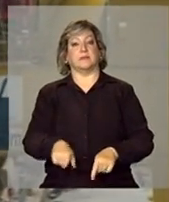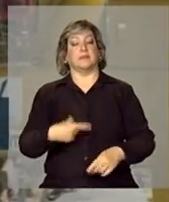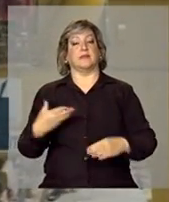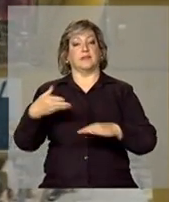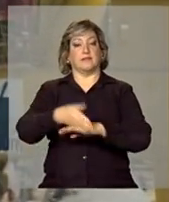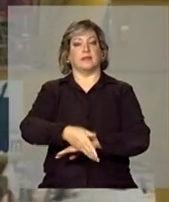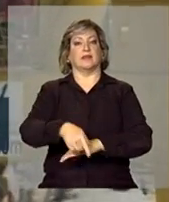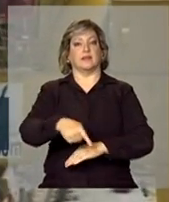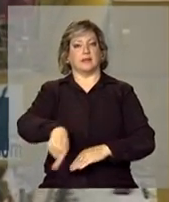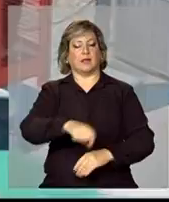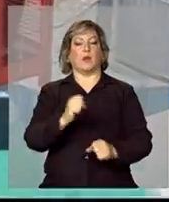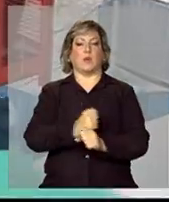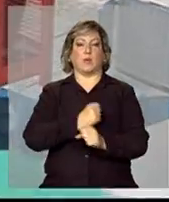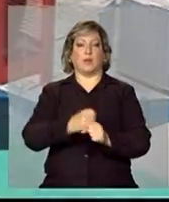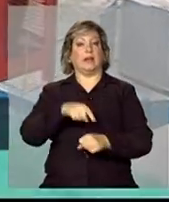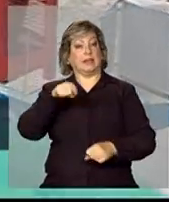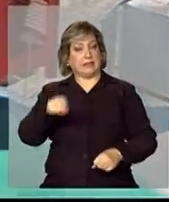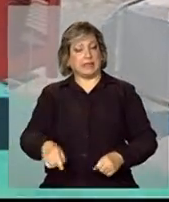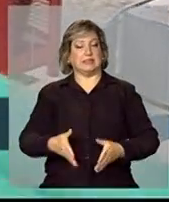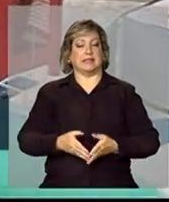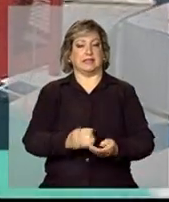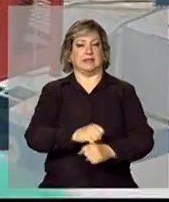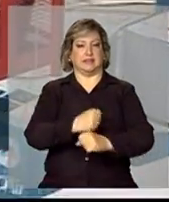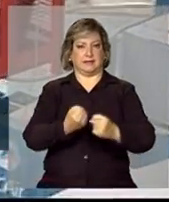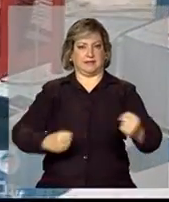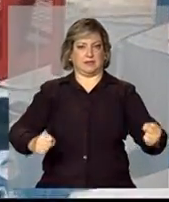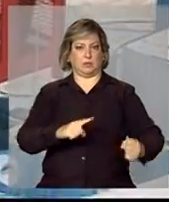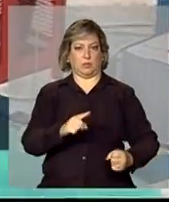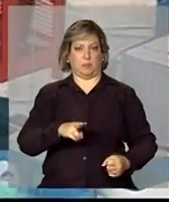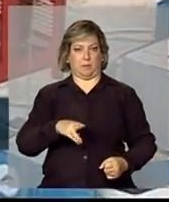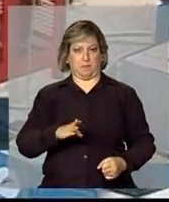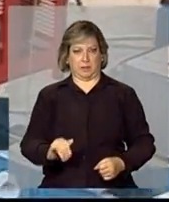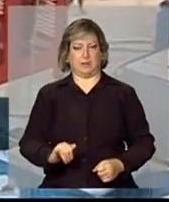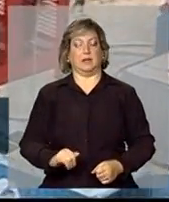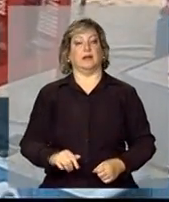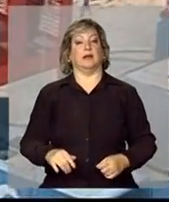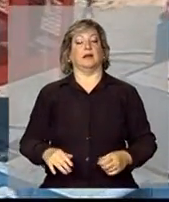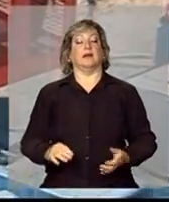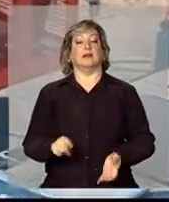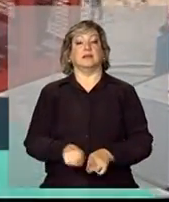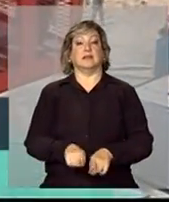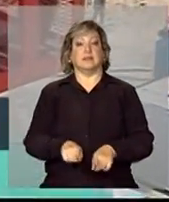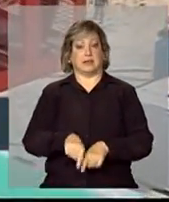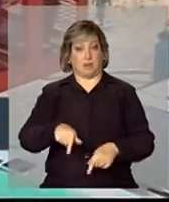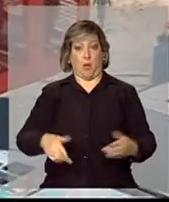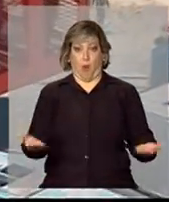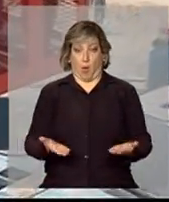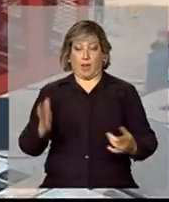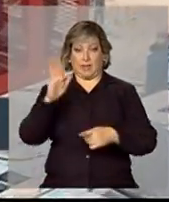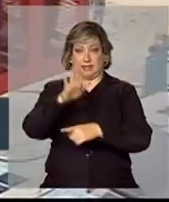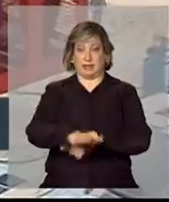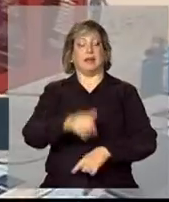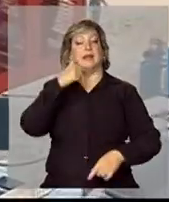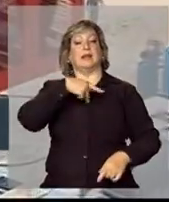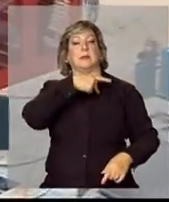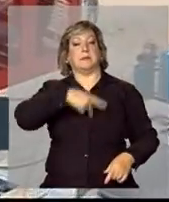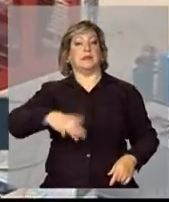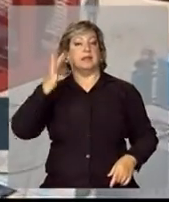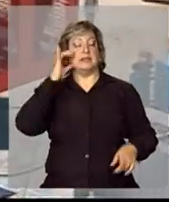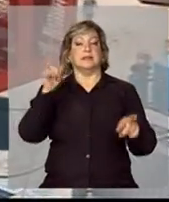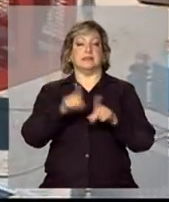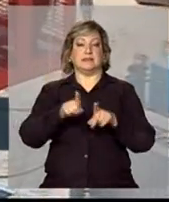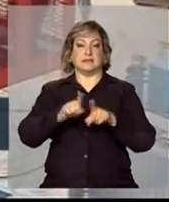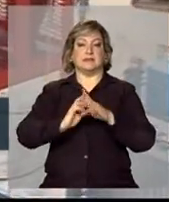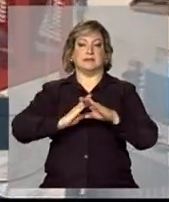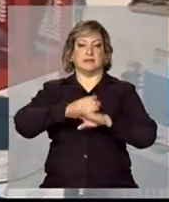participaram da construção do navio e ainda hoje tarde na parte da tarde a presidenta Dilma participa da